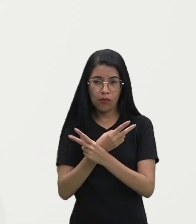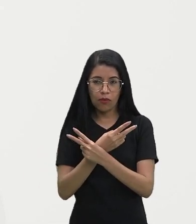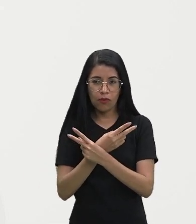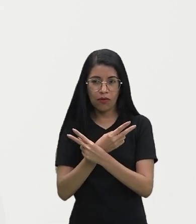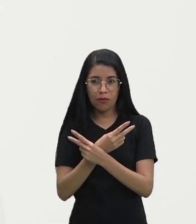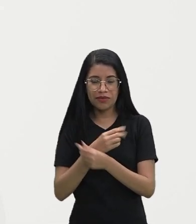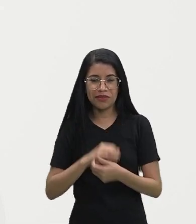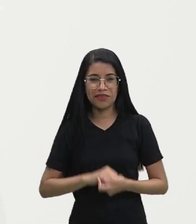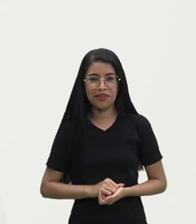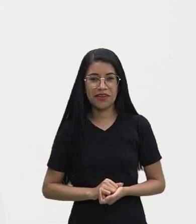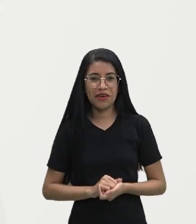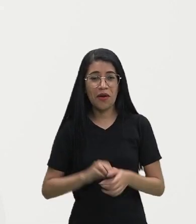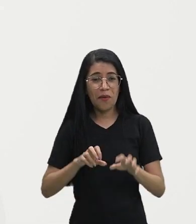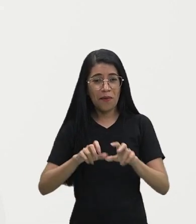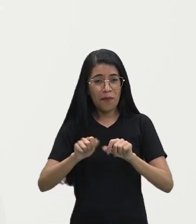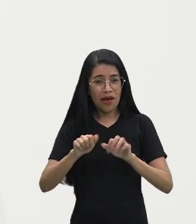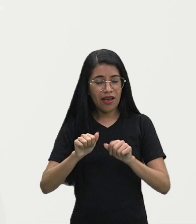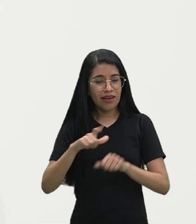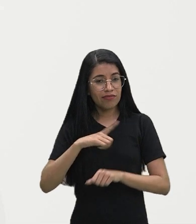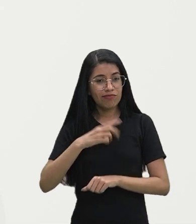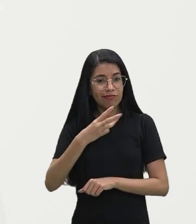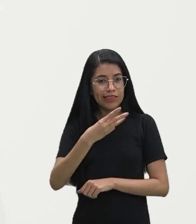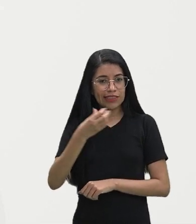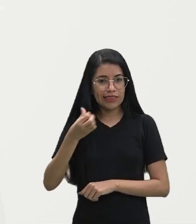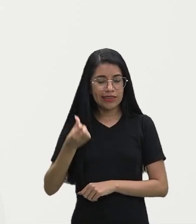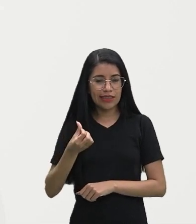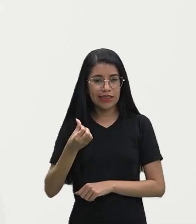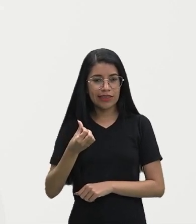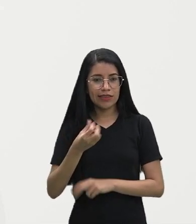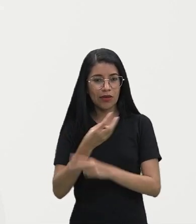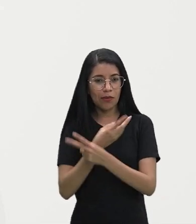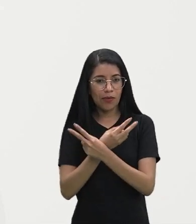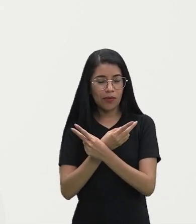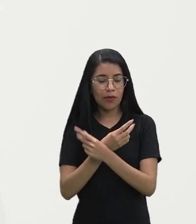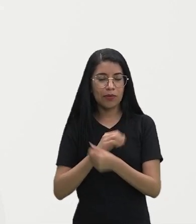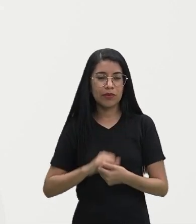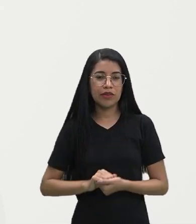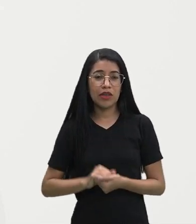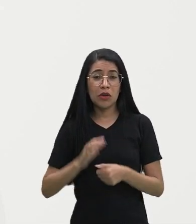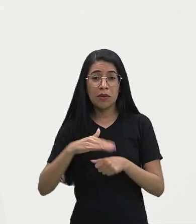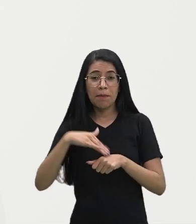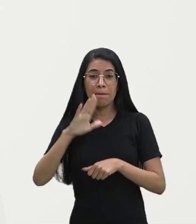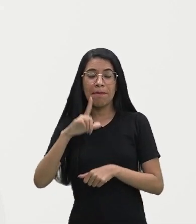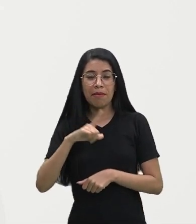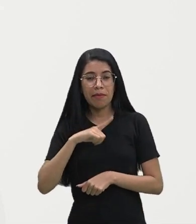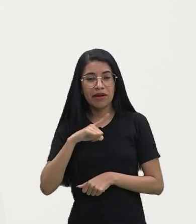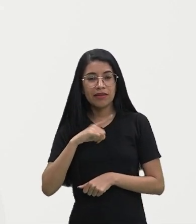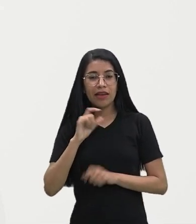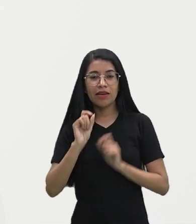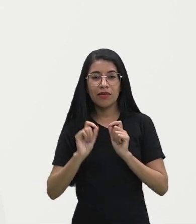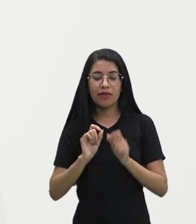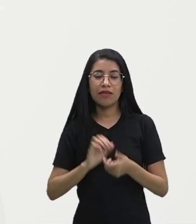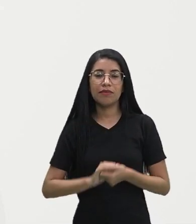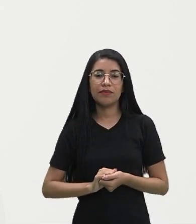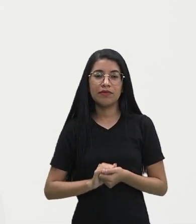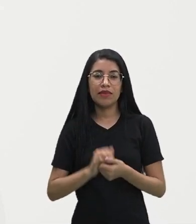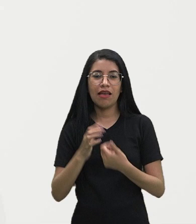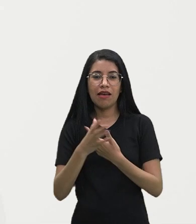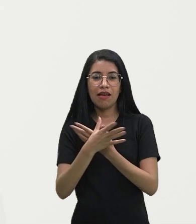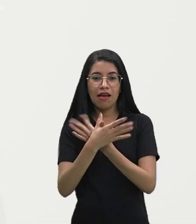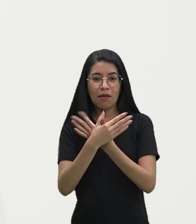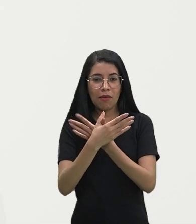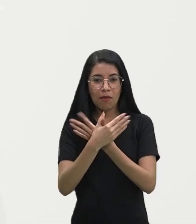cromossomos. O açaí tem 36 cromossomos. E o indivíduo que mais tem cromossomos é a borboleta